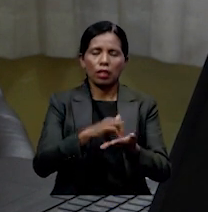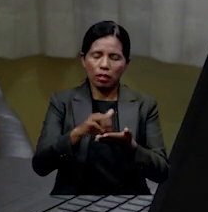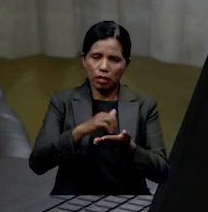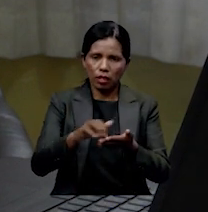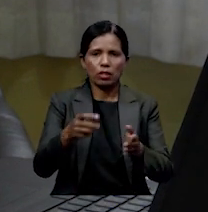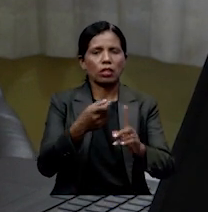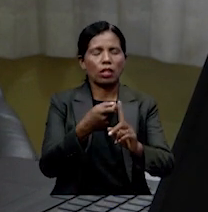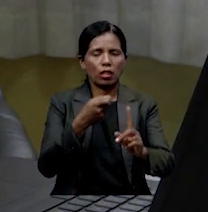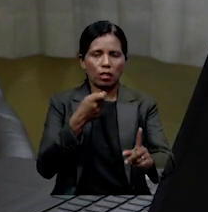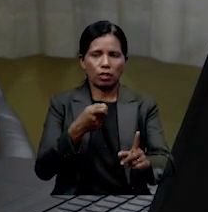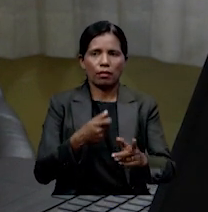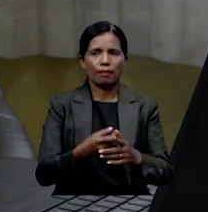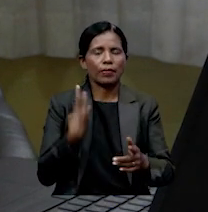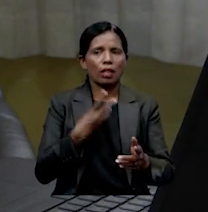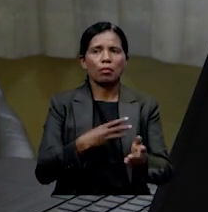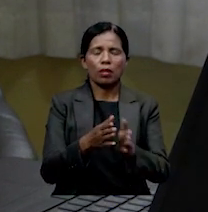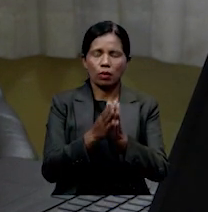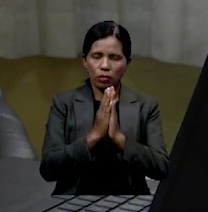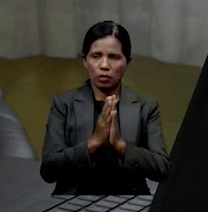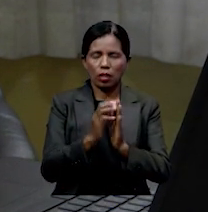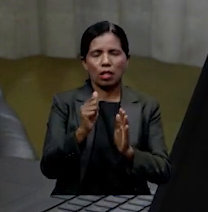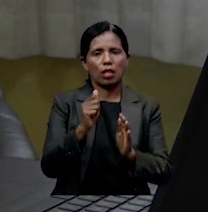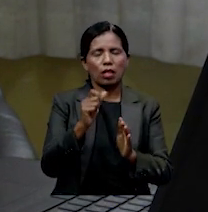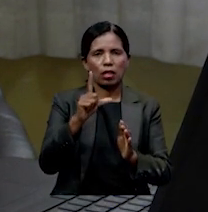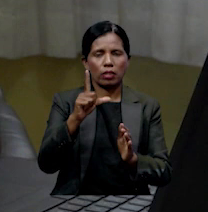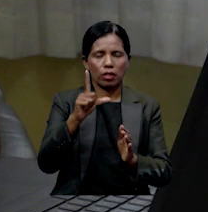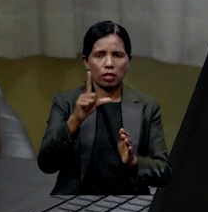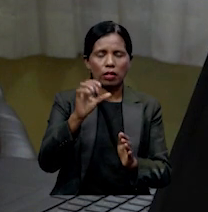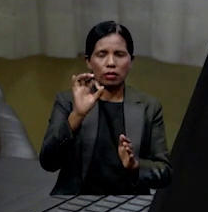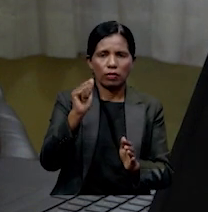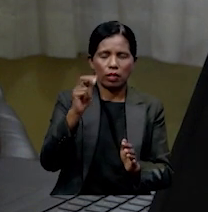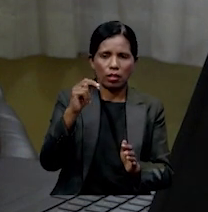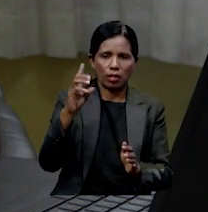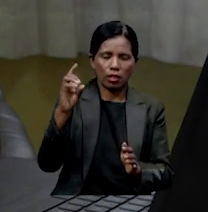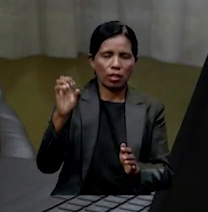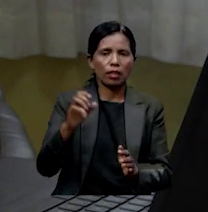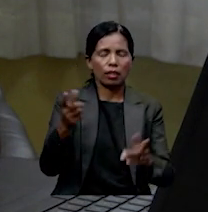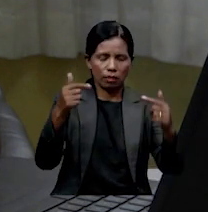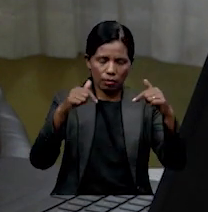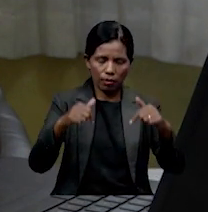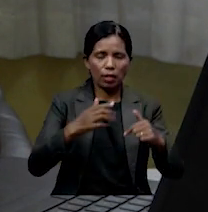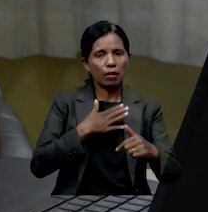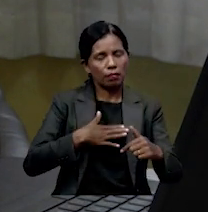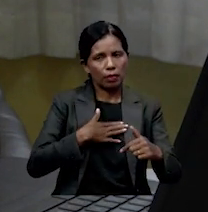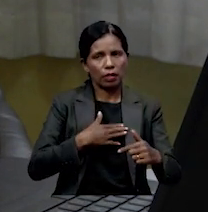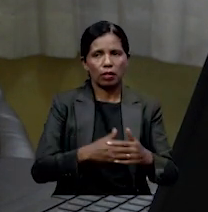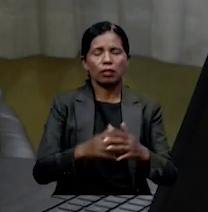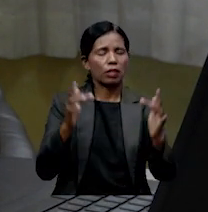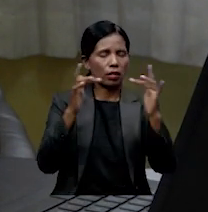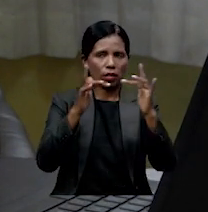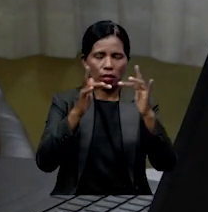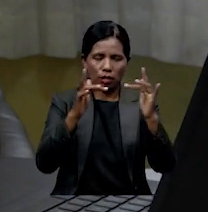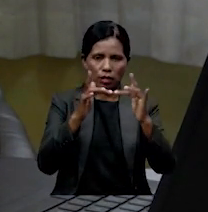hawi I'm husona ba alfande ga tamba mai favor destroy. Atu bel online fale ka tu bel